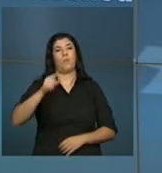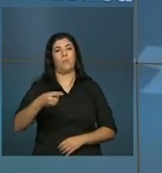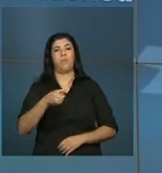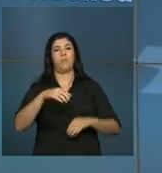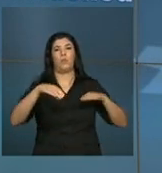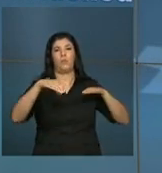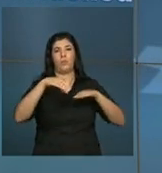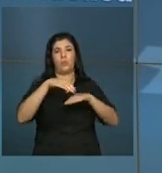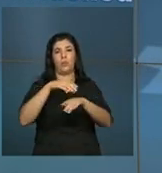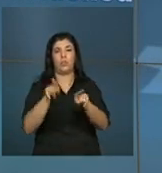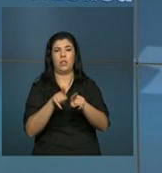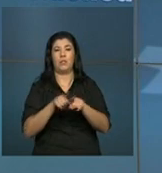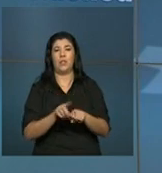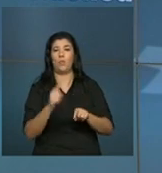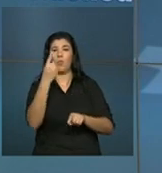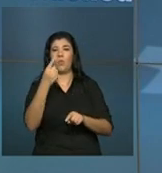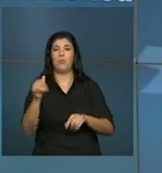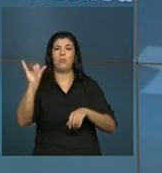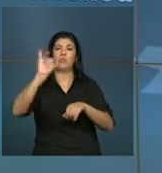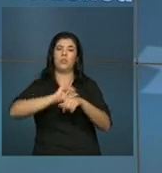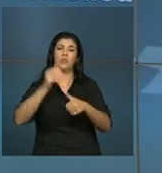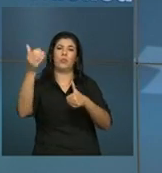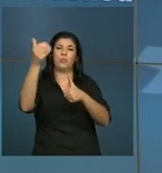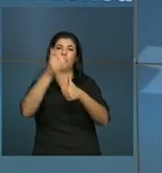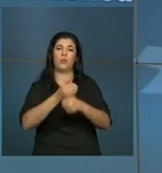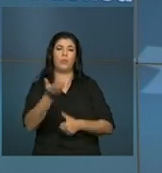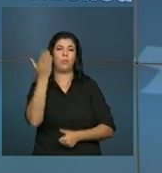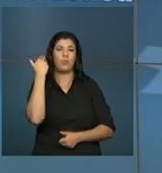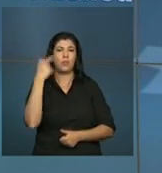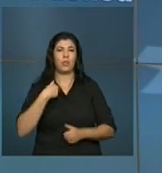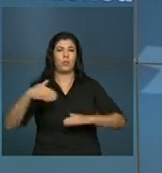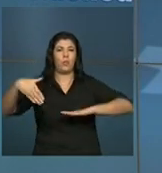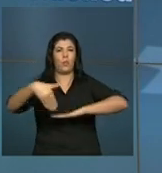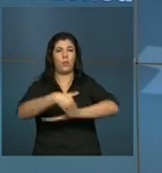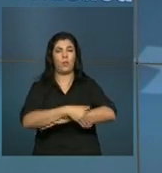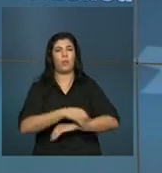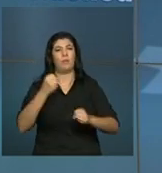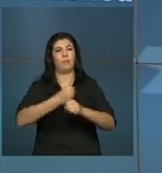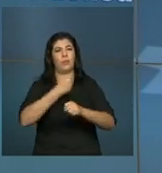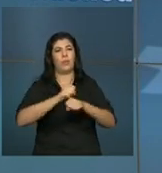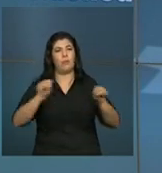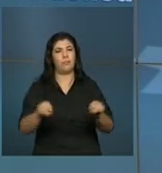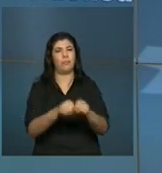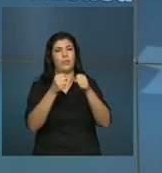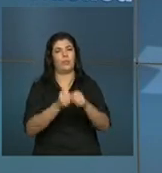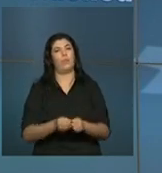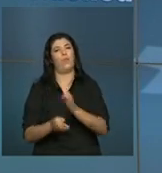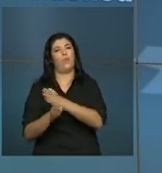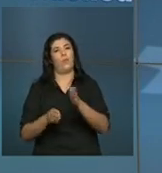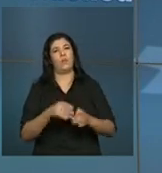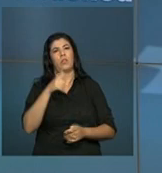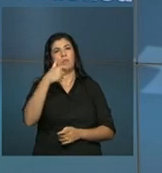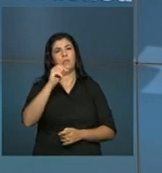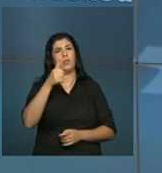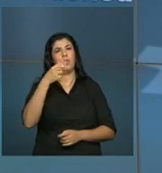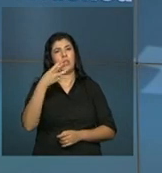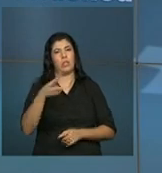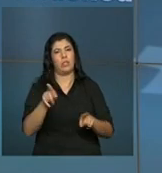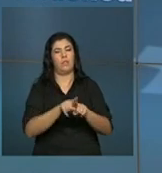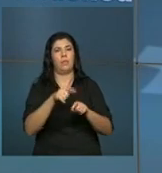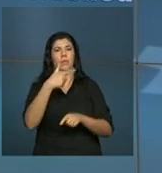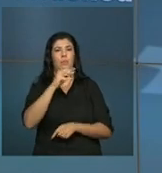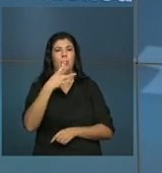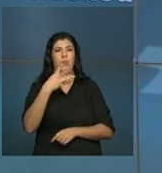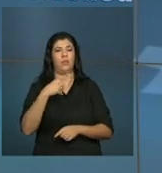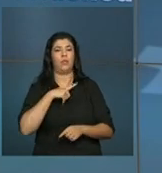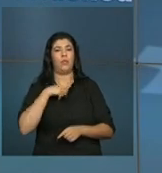dos três que substituirão o antigo elevado da Perimetral, demolido entre 2013 e 2014, e que durante anos foi